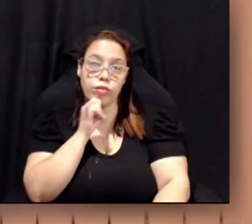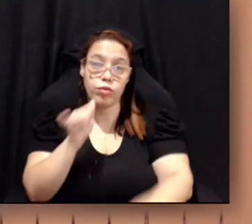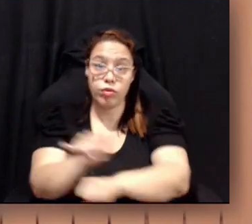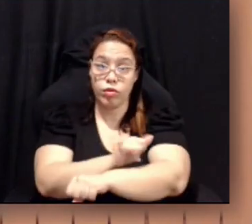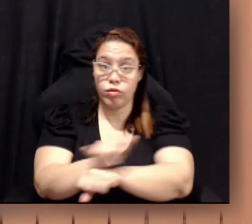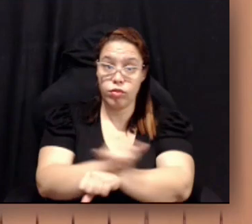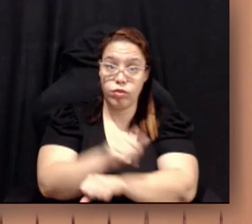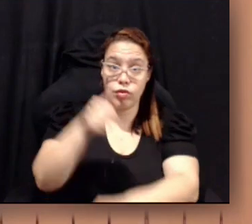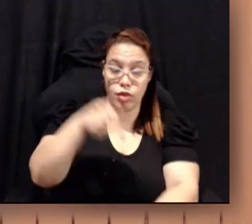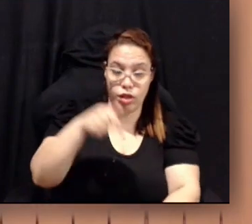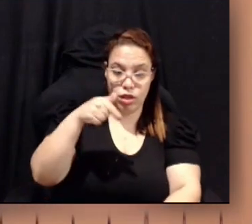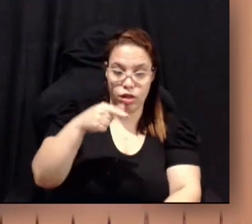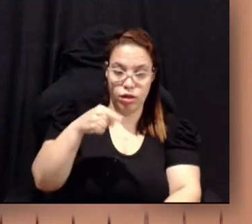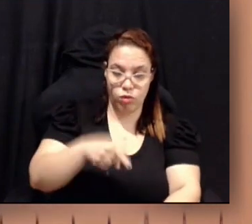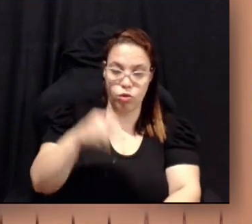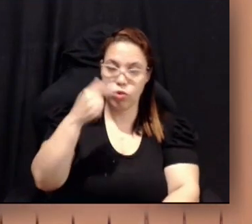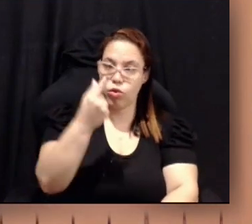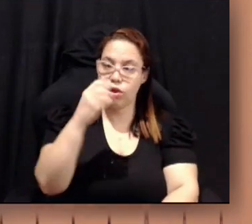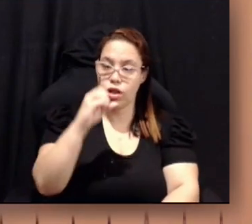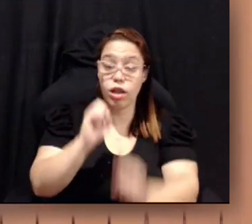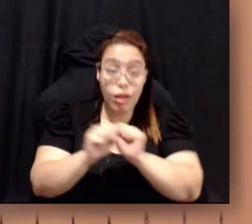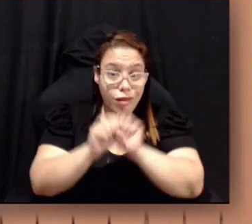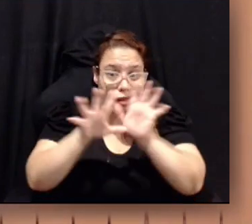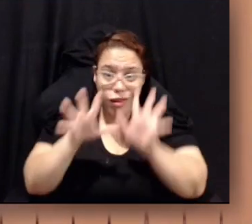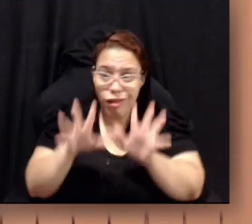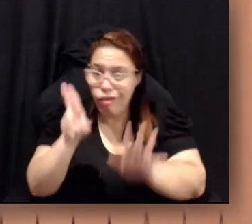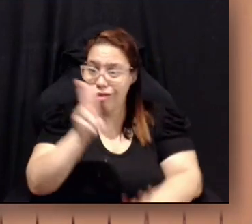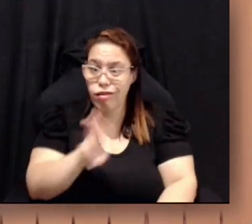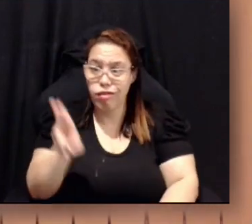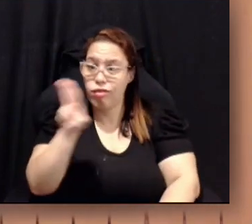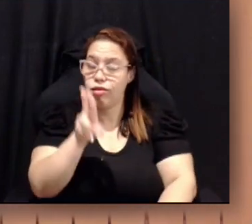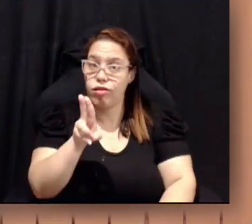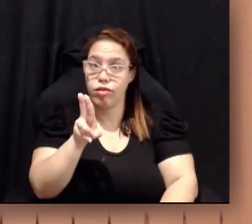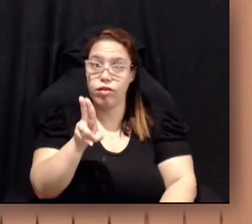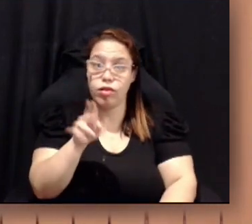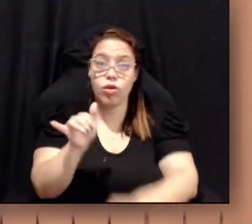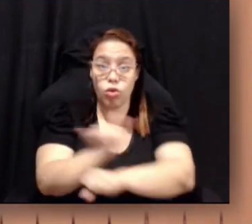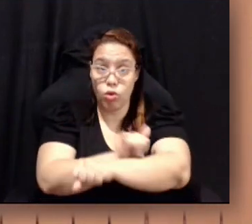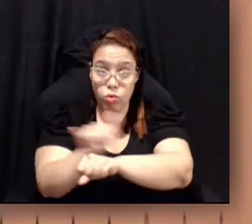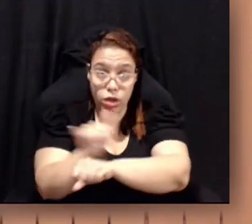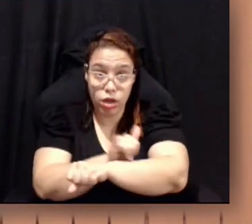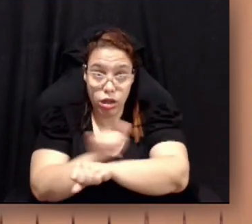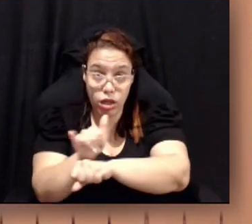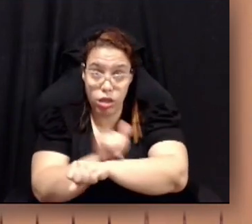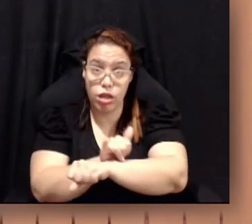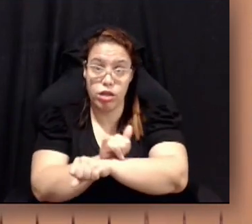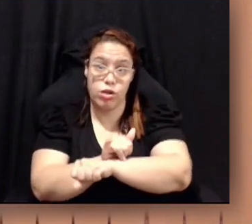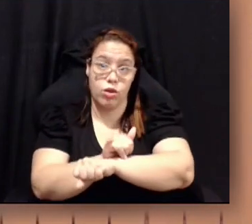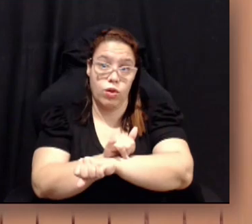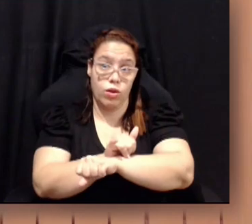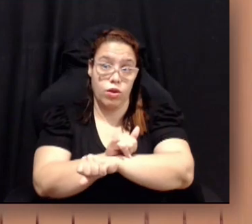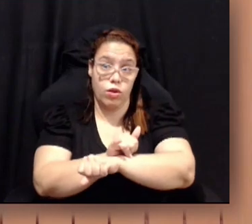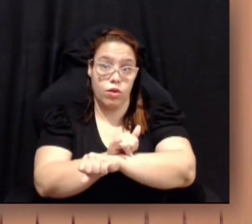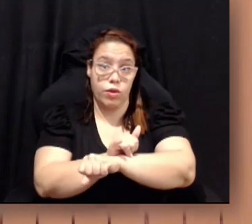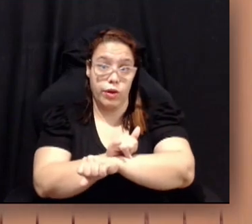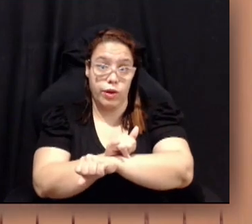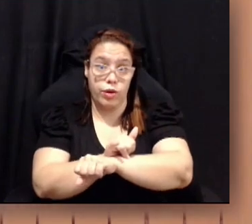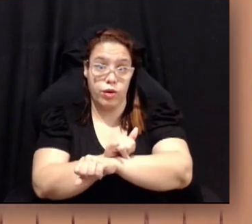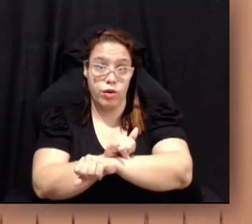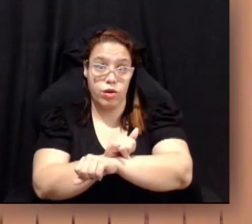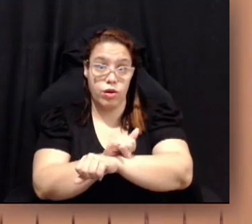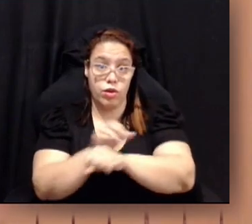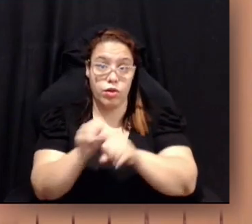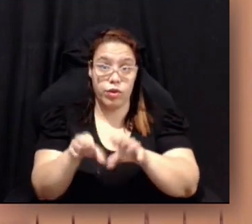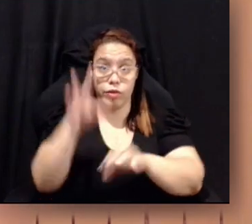7.10 é clara, é o uso como estratégia para controlar o ensino e a aprendizagem,